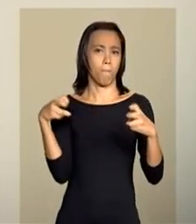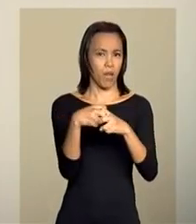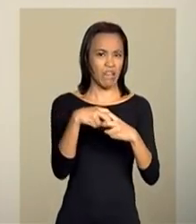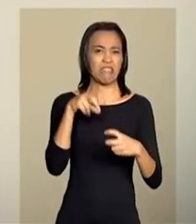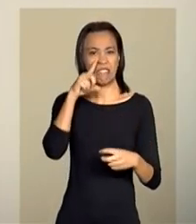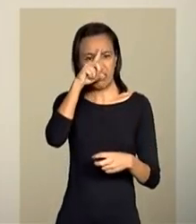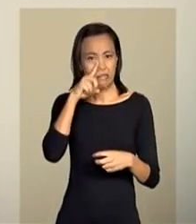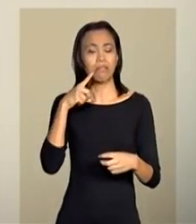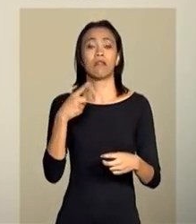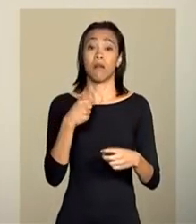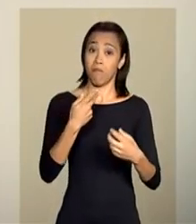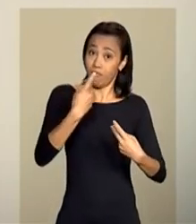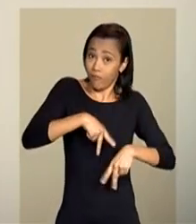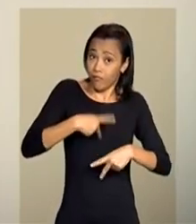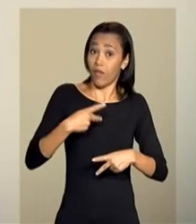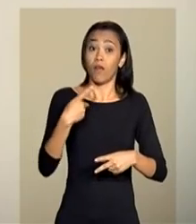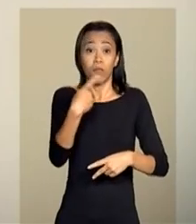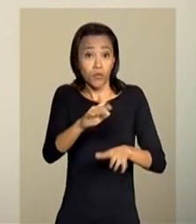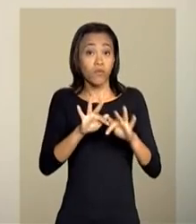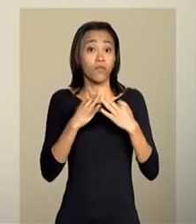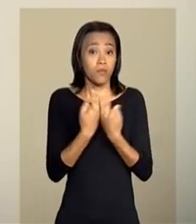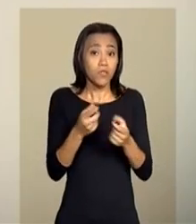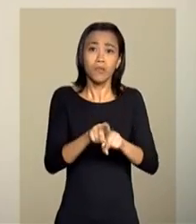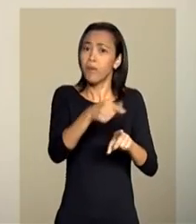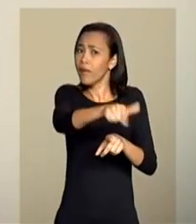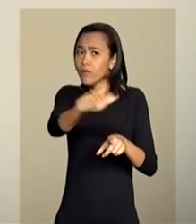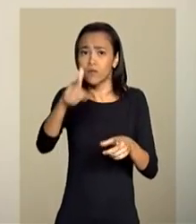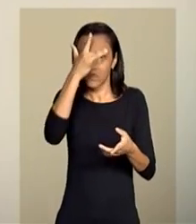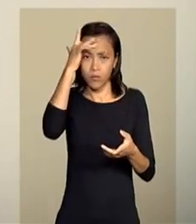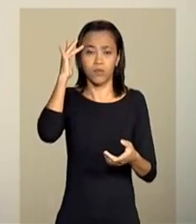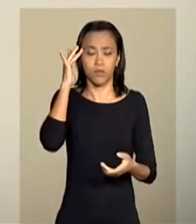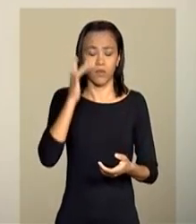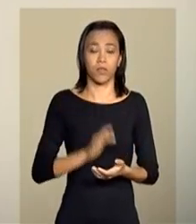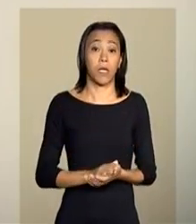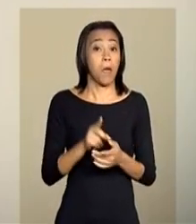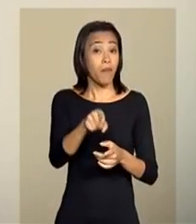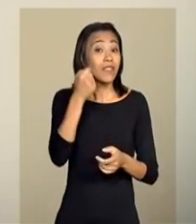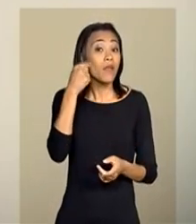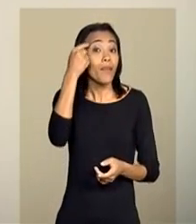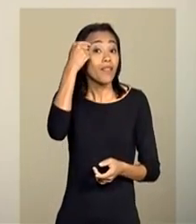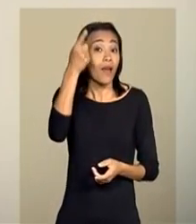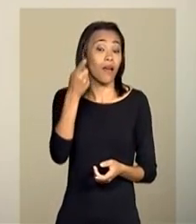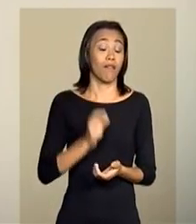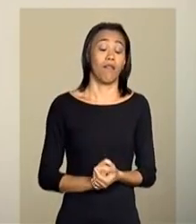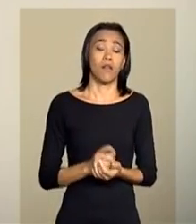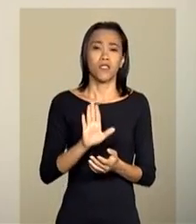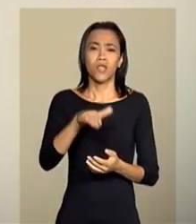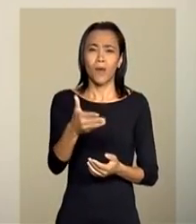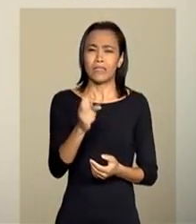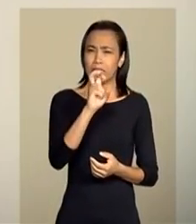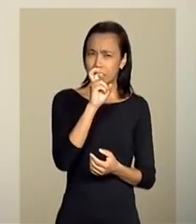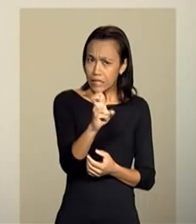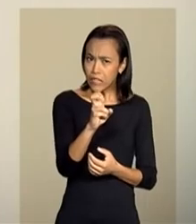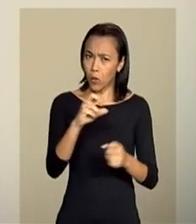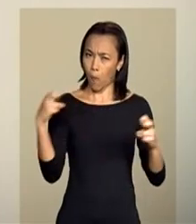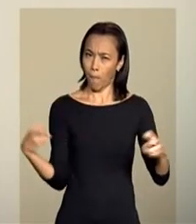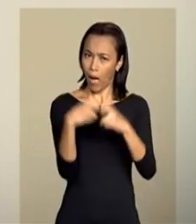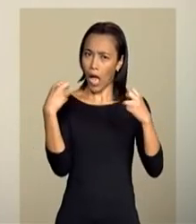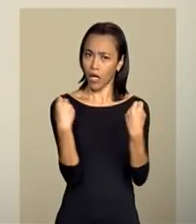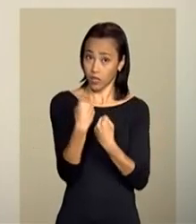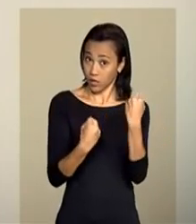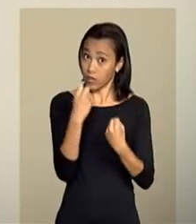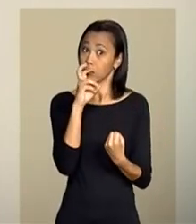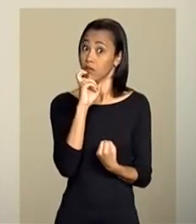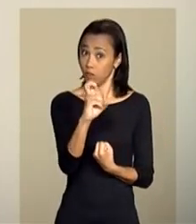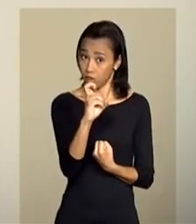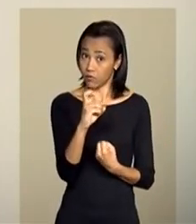muito grave para ele para sua família e para outras pessoas para você ter uma ideia Luciano de cada cinco acidentes tô